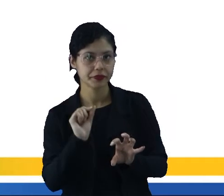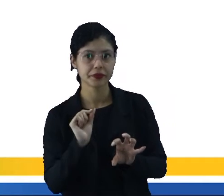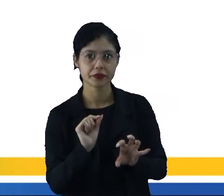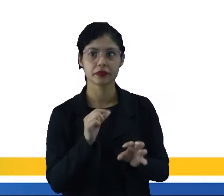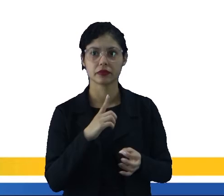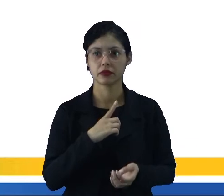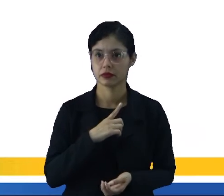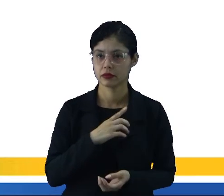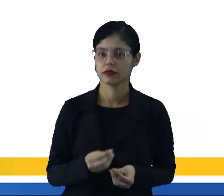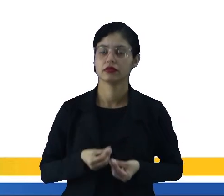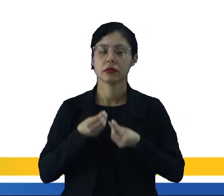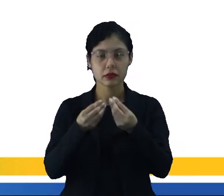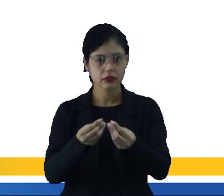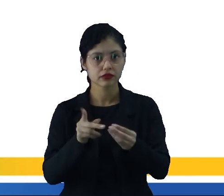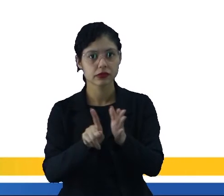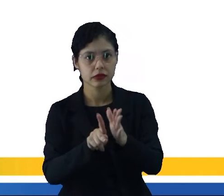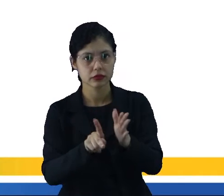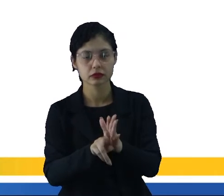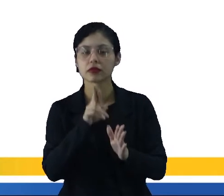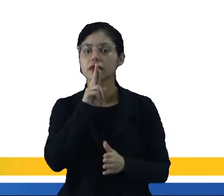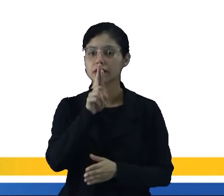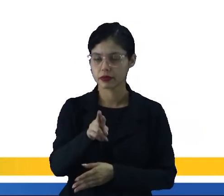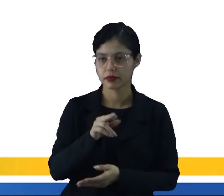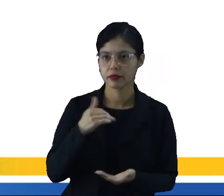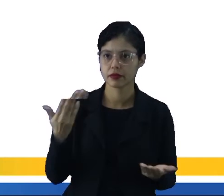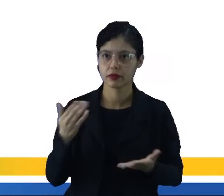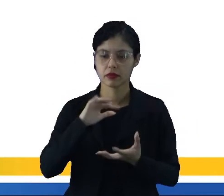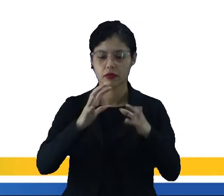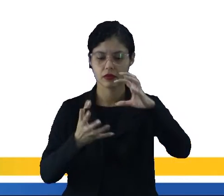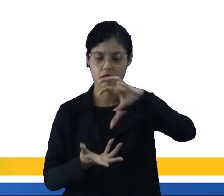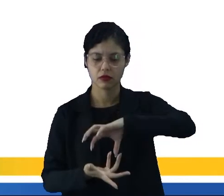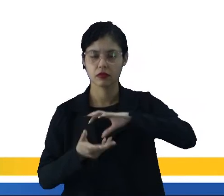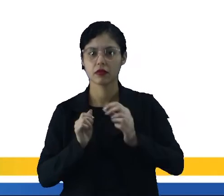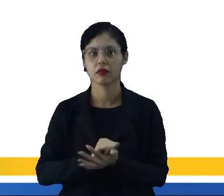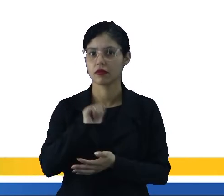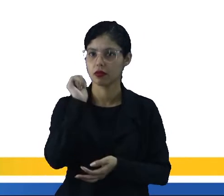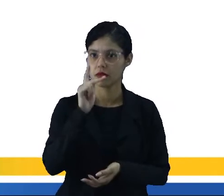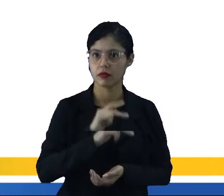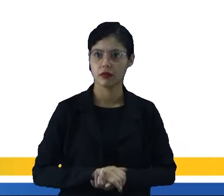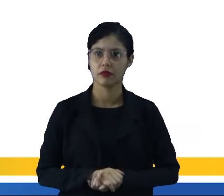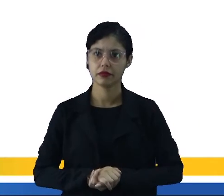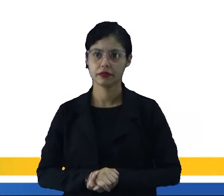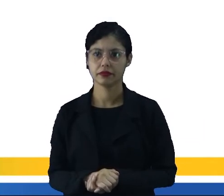superfície vai me dar exatamente o que a gente conhece como esfera ok